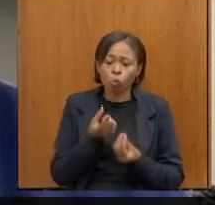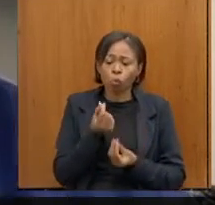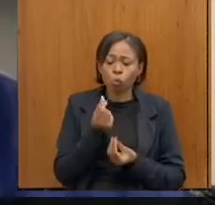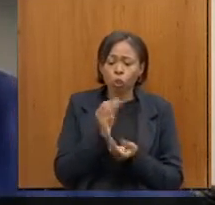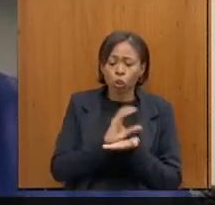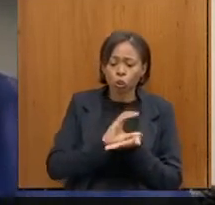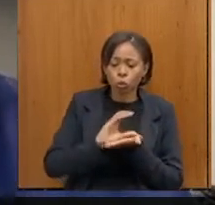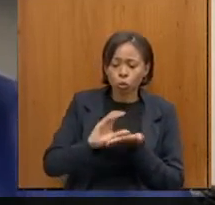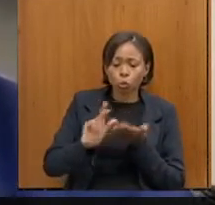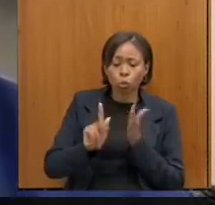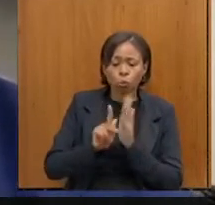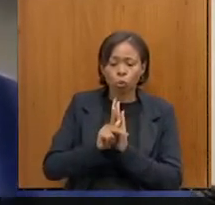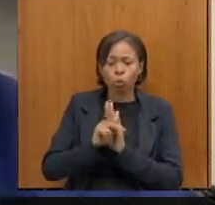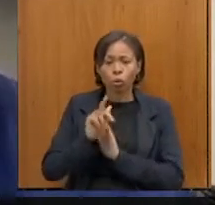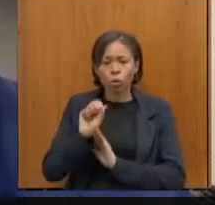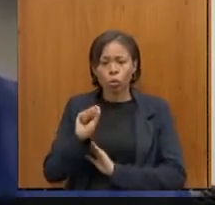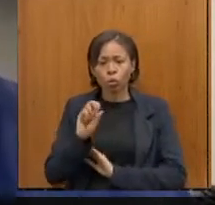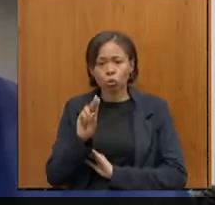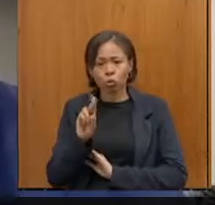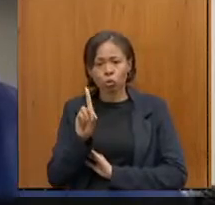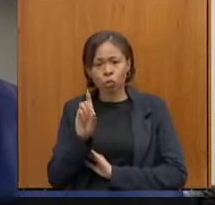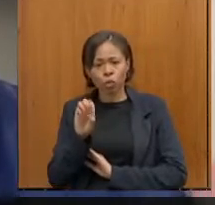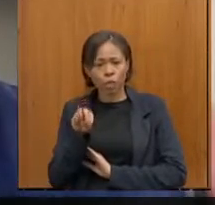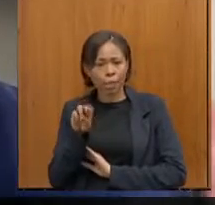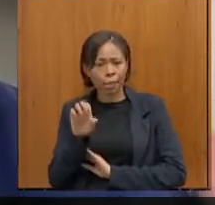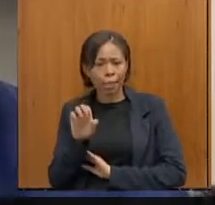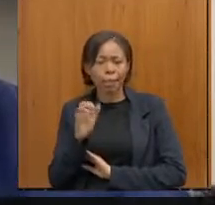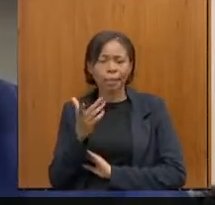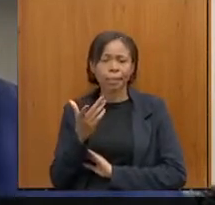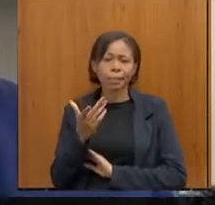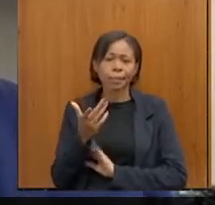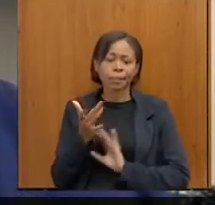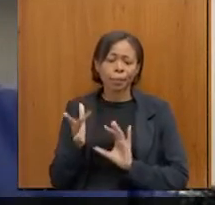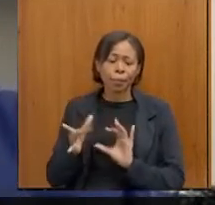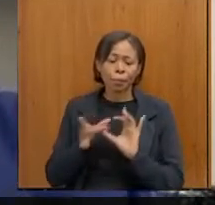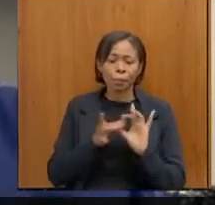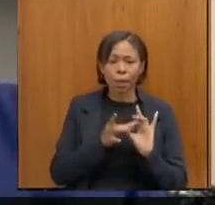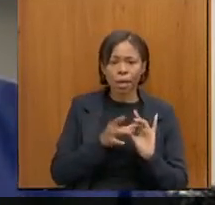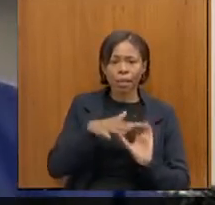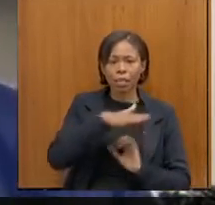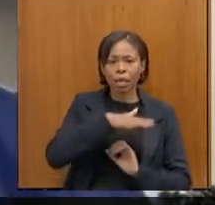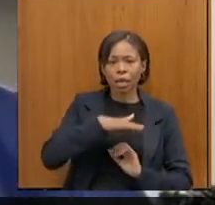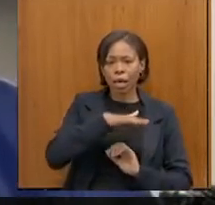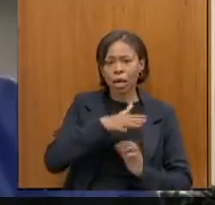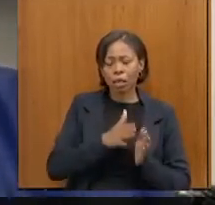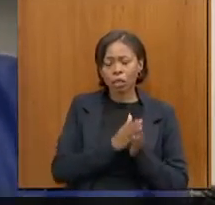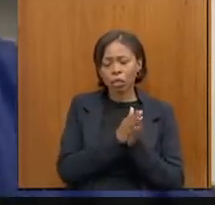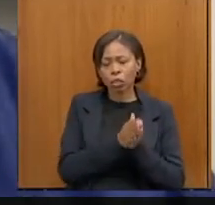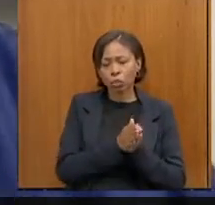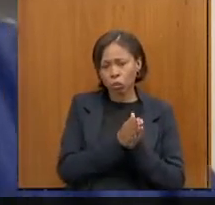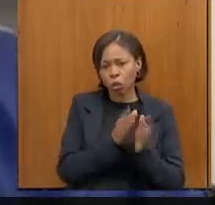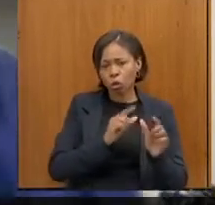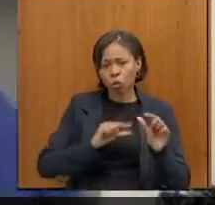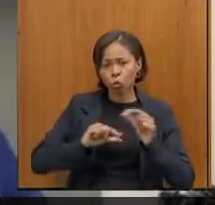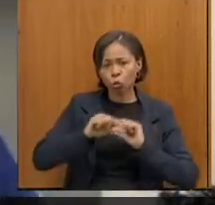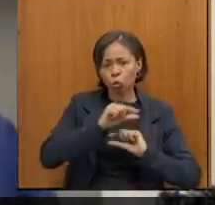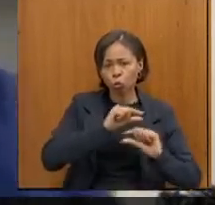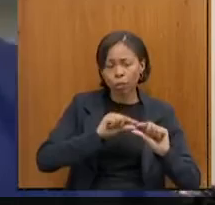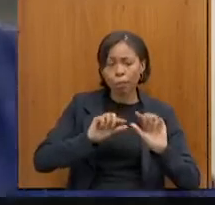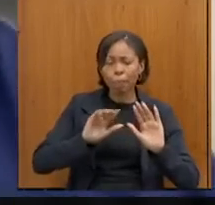do Seridó integração dessa região a presença das podendo e lado de Tom eu não vou poder ir mas eu vou me